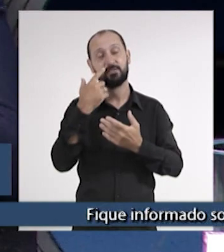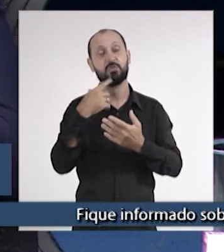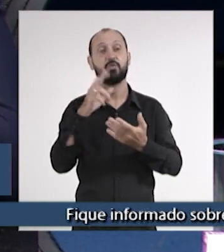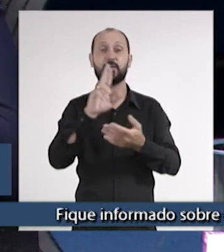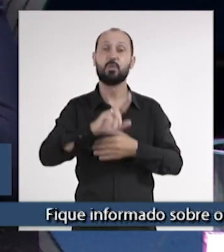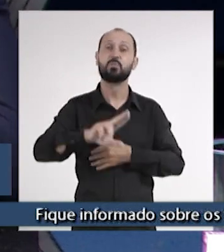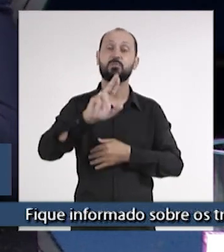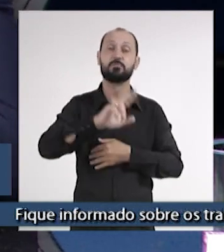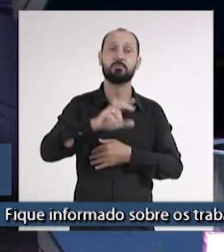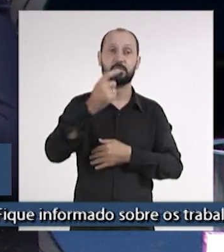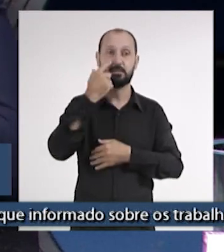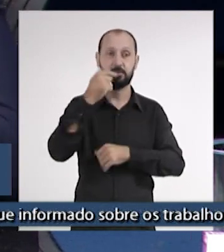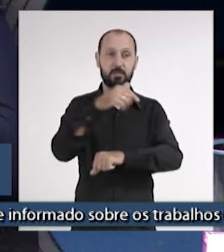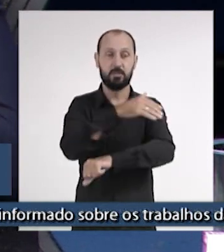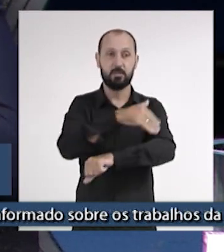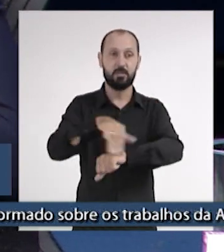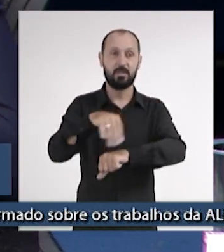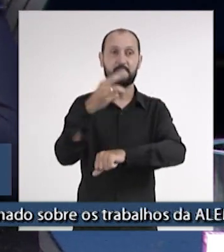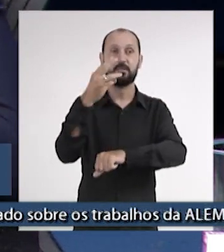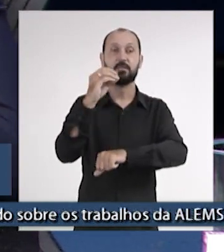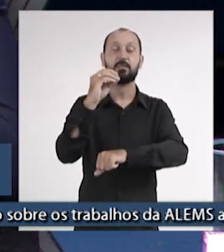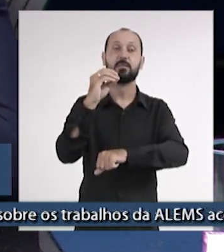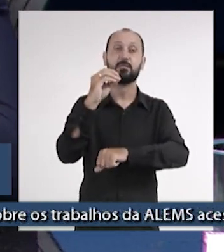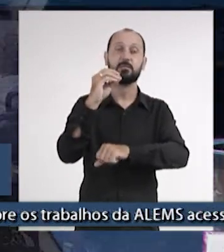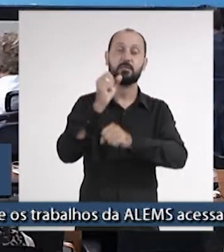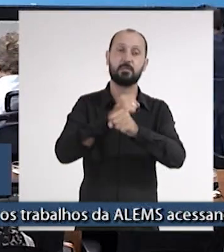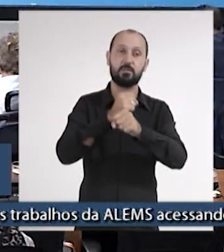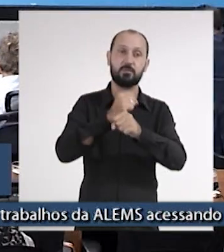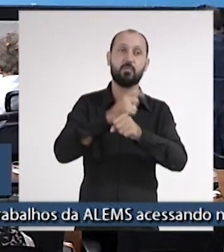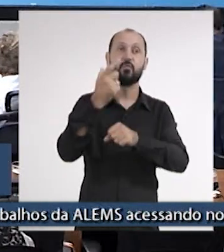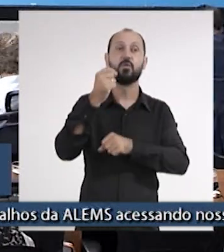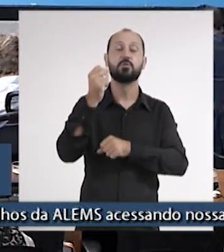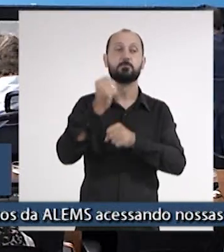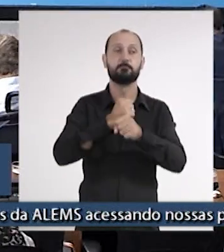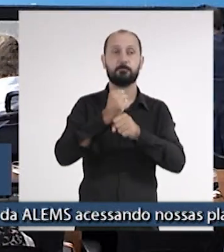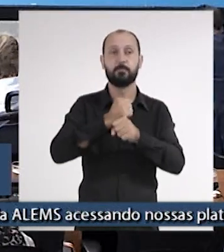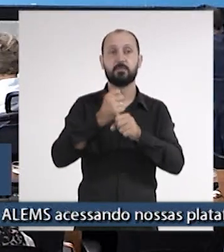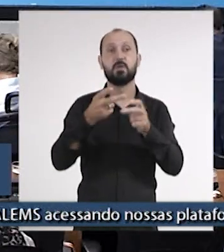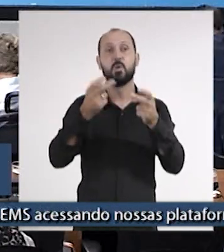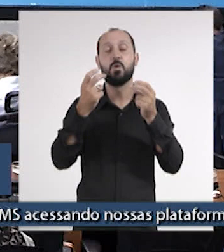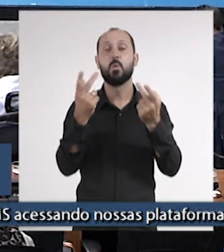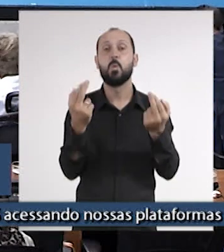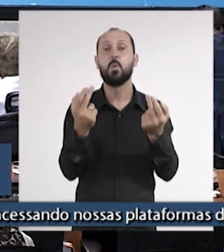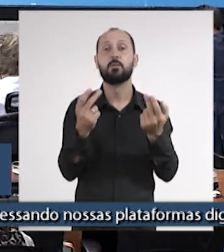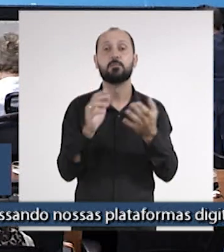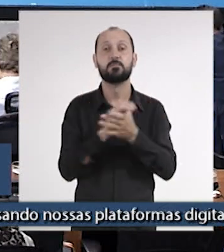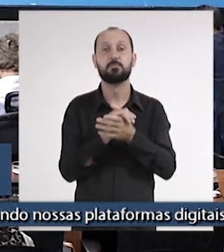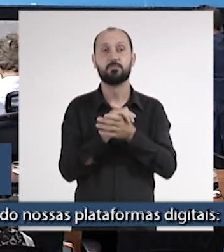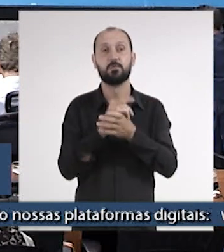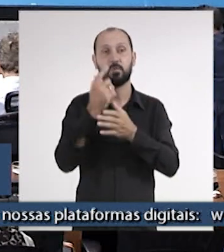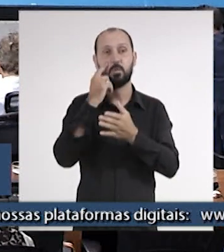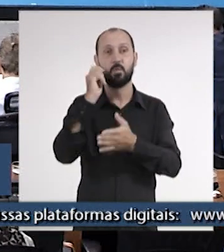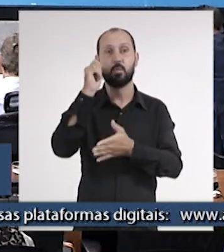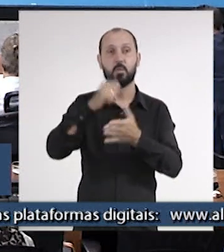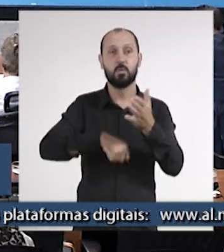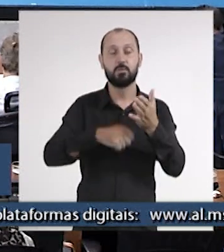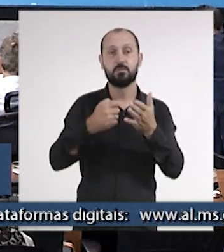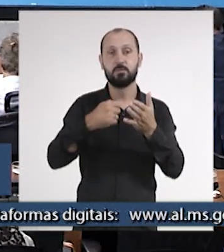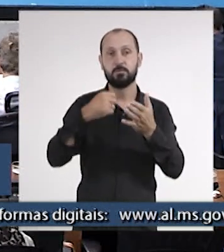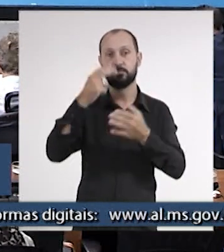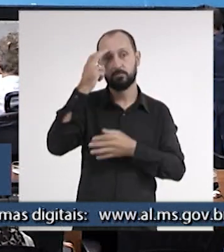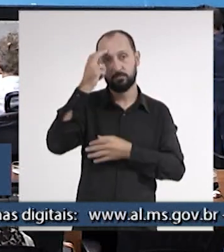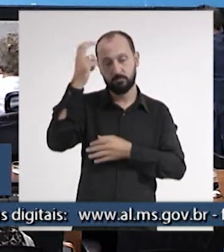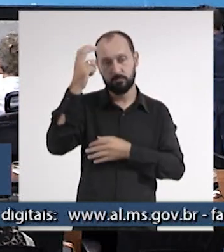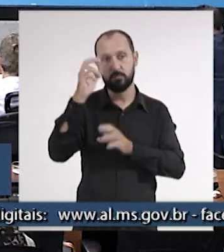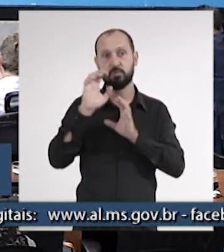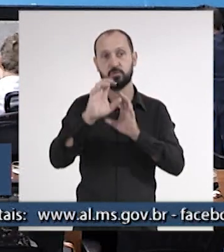fluxo viário daqui a 30 anos, daqui a 20 anos, será o mesmo observado hoje. Um contrato inteligente em